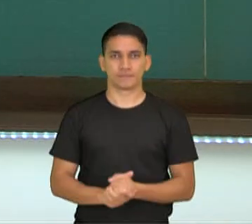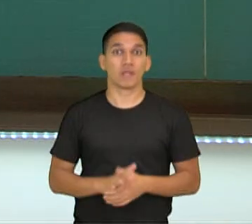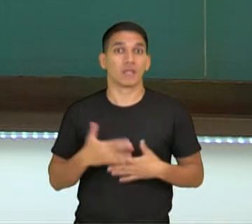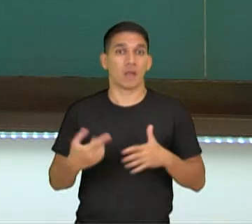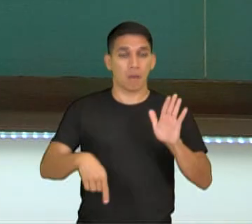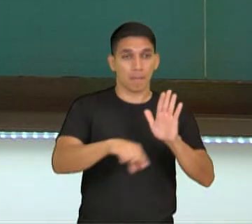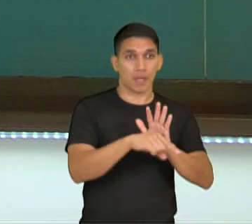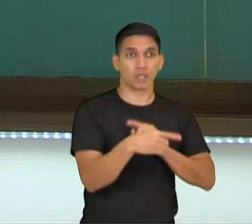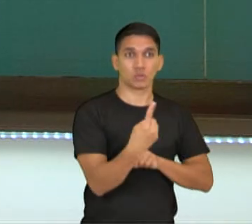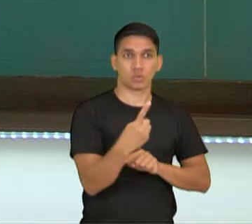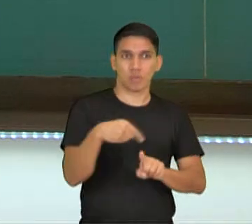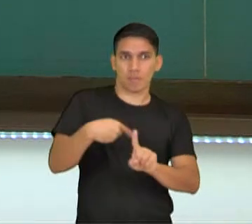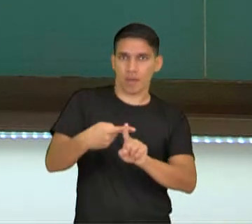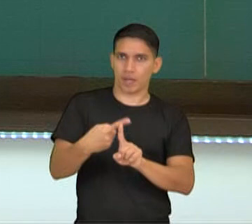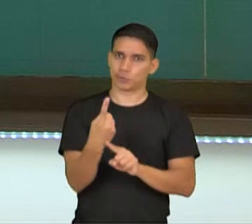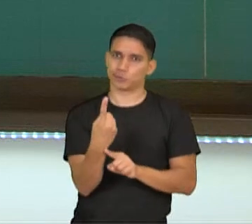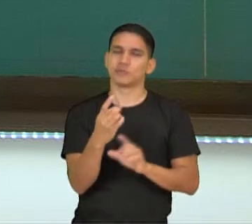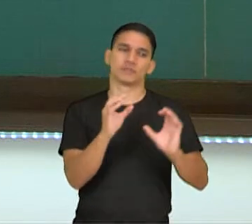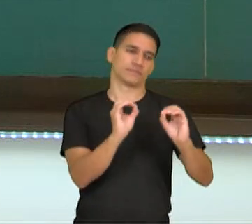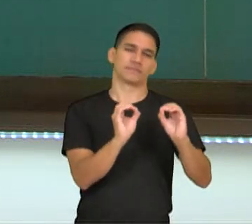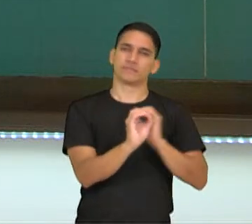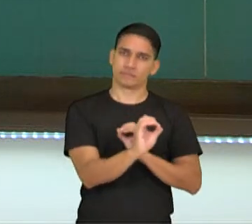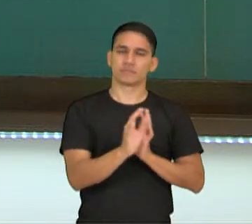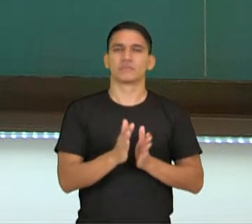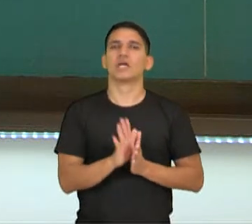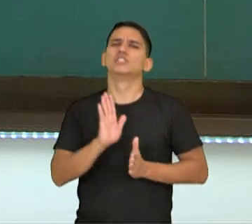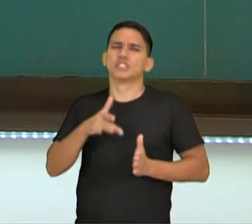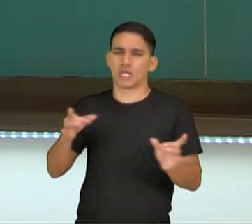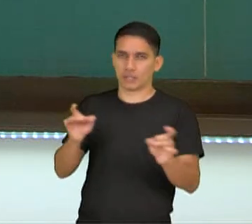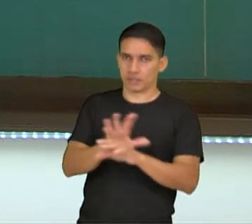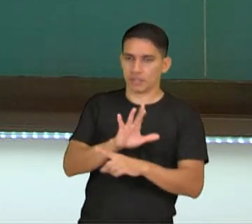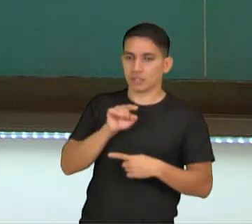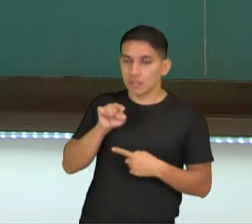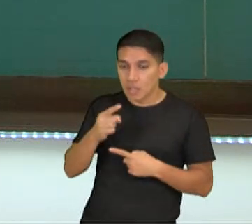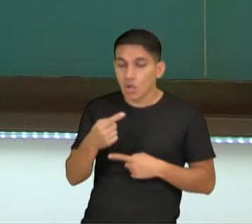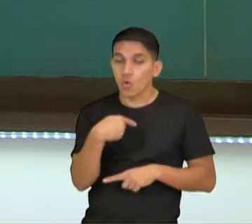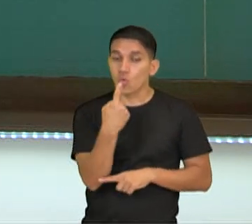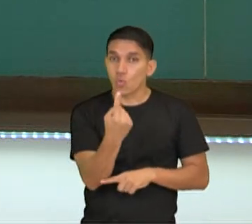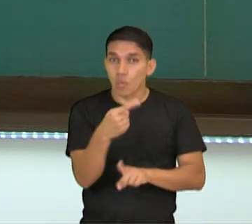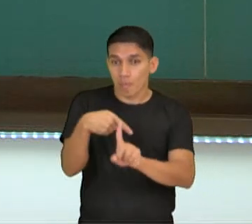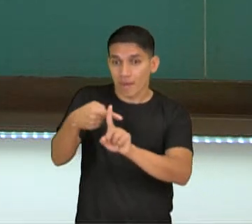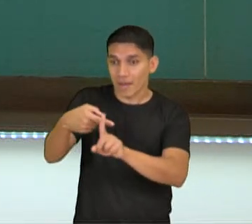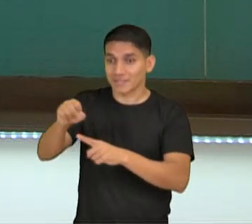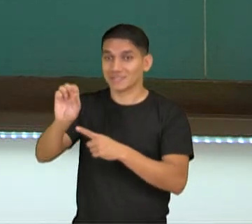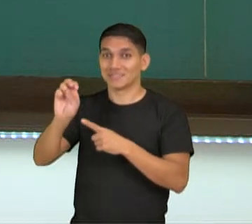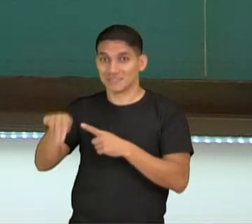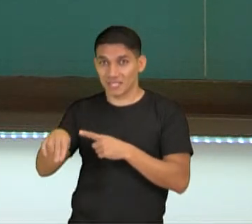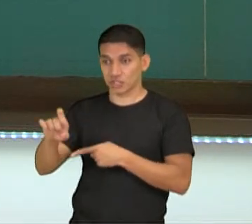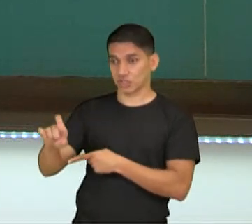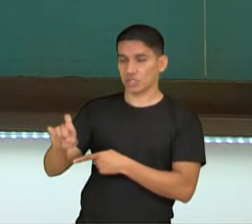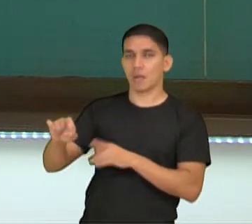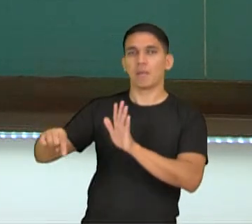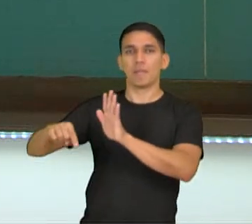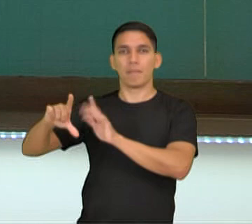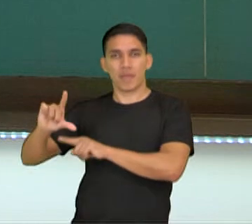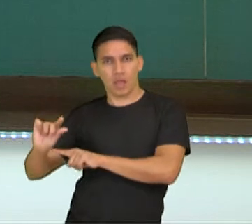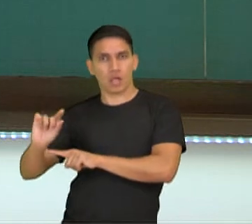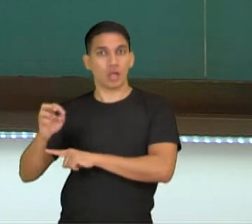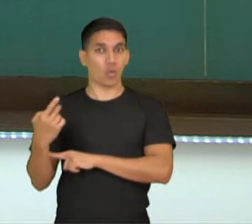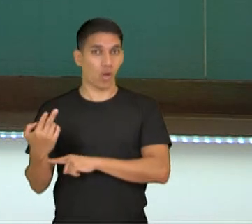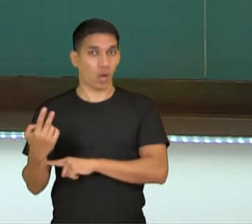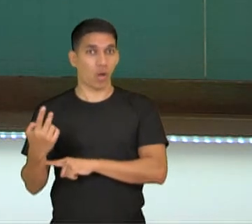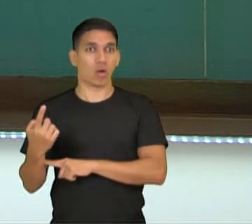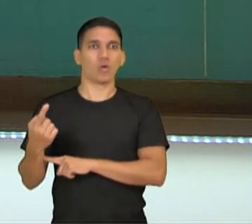menos 1 mais 1 é 0. Agora, eu tenho a função dada, 1 mais seno de x, menor ou igual que 1 mais 1, que é